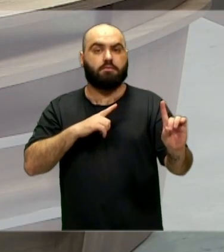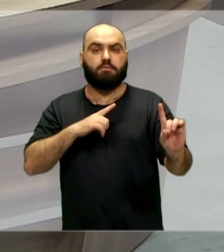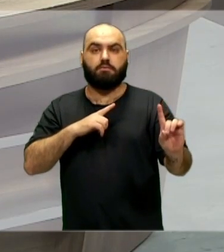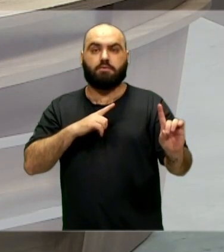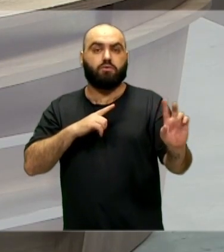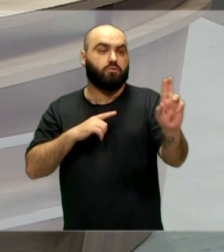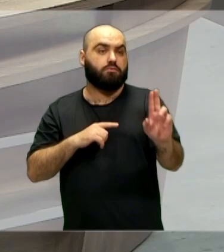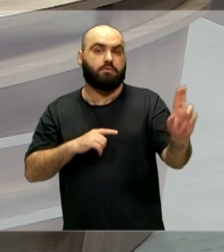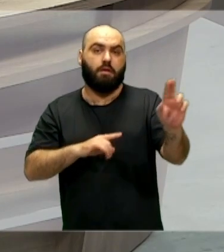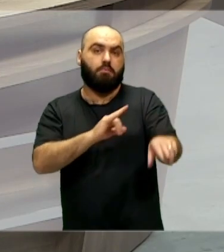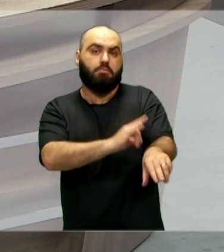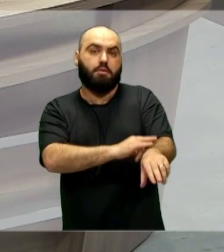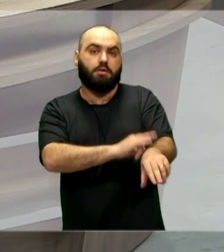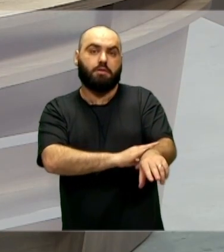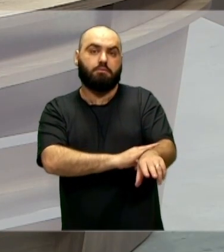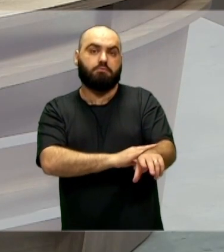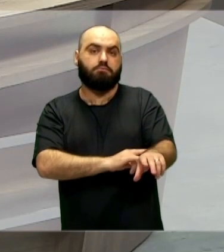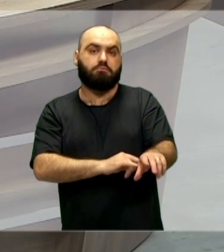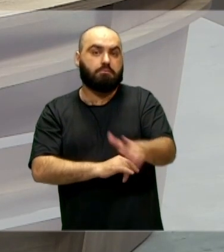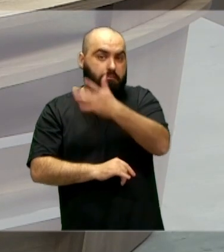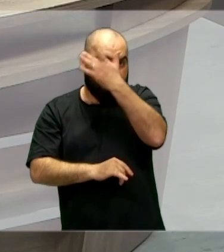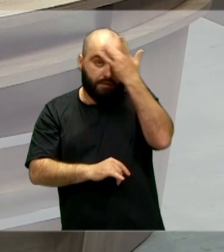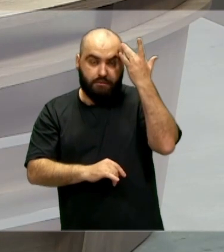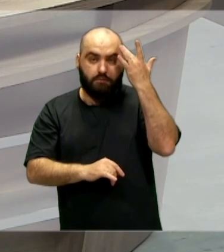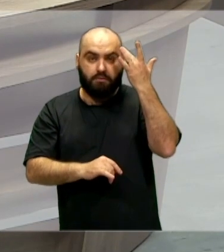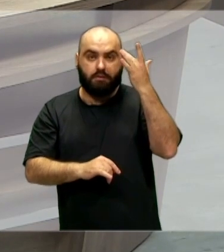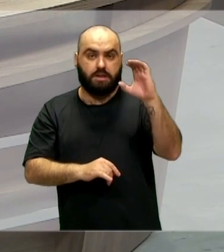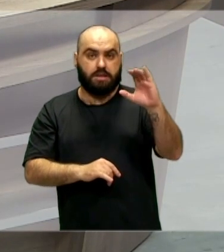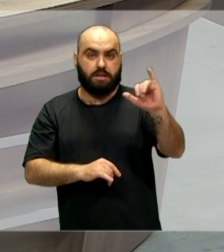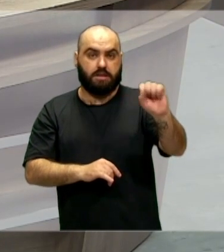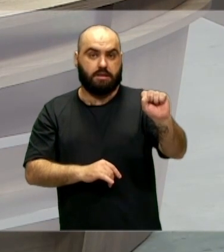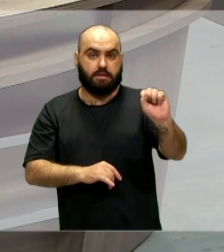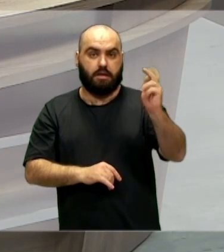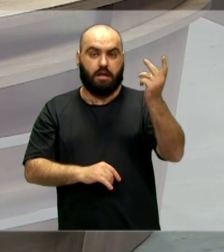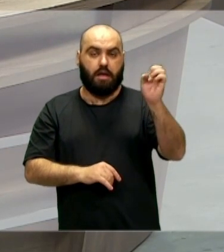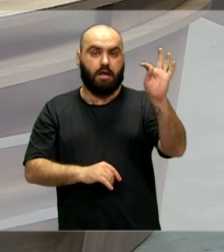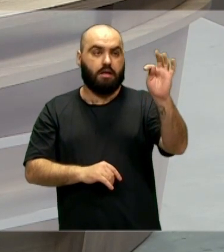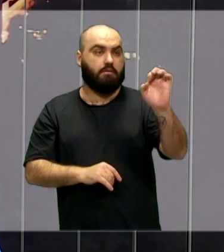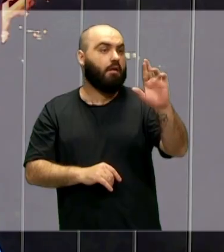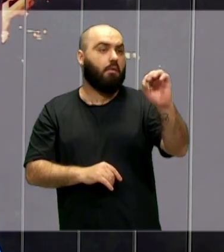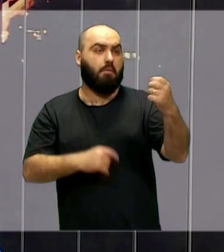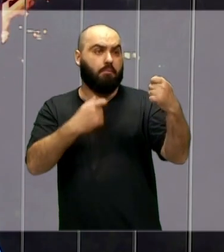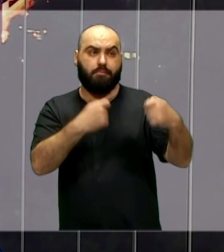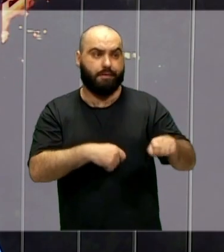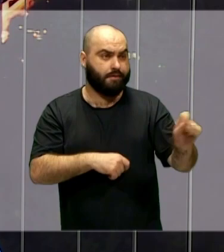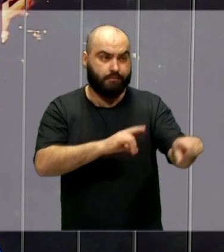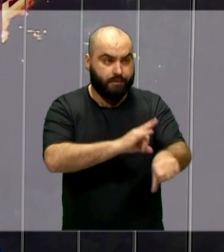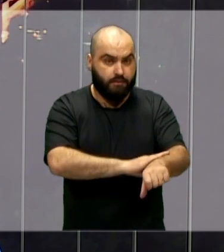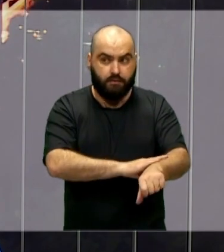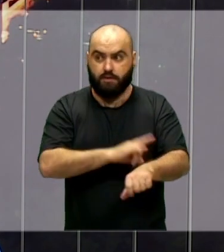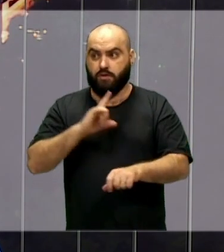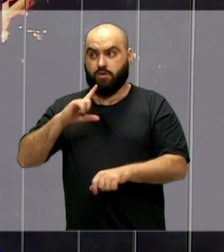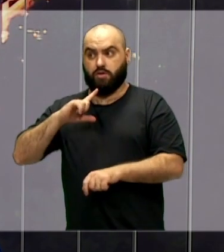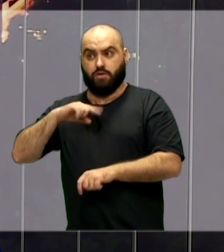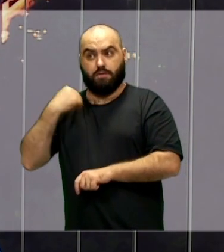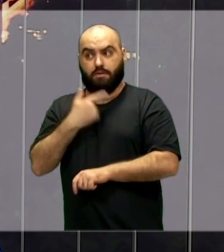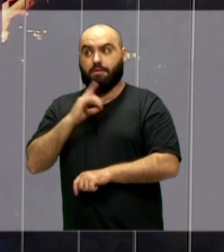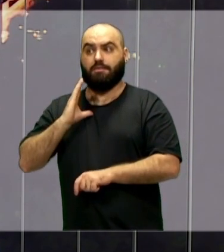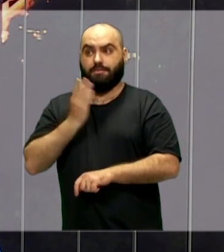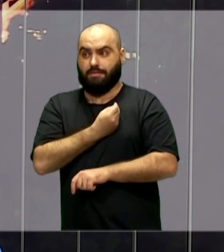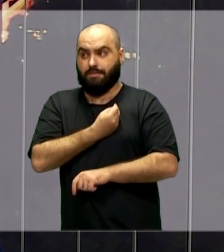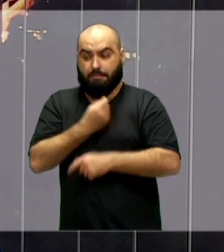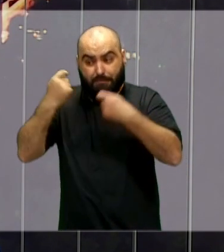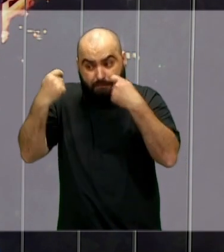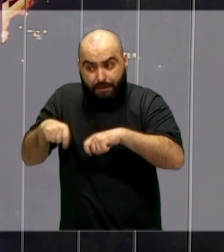simples banheiro. Né? Pessoas cis, hétero não precisam batalhar para usar o banheiro. E nós, trans, temos que lutar por isso? Isso